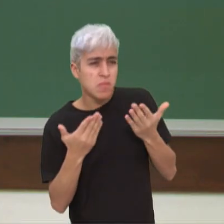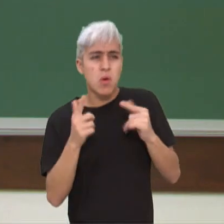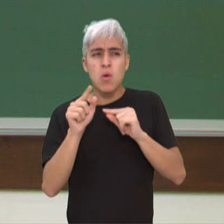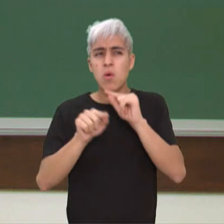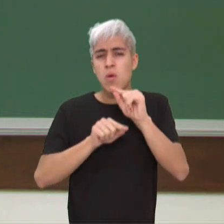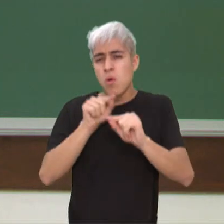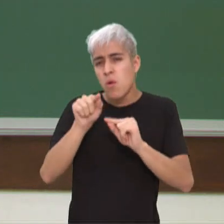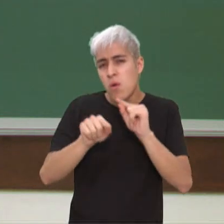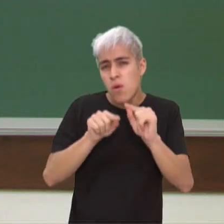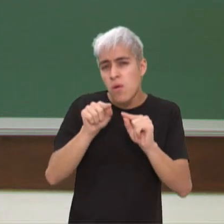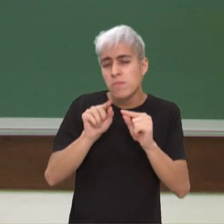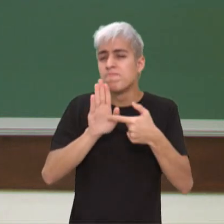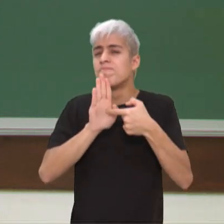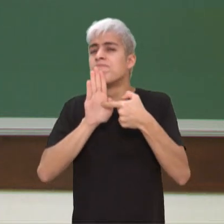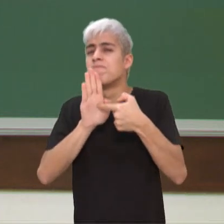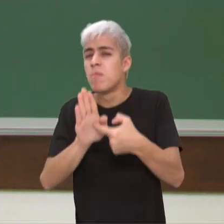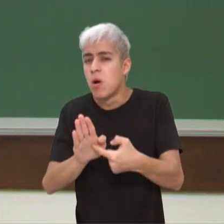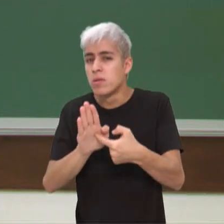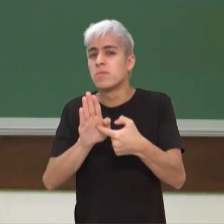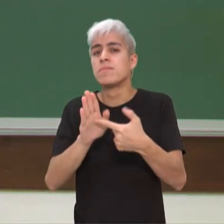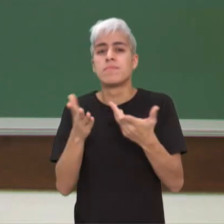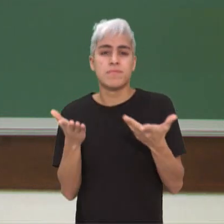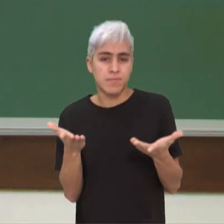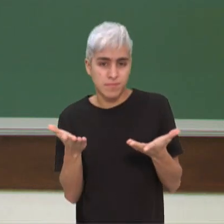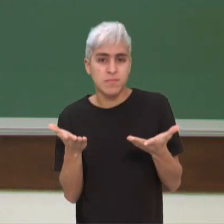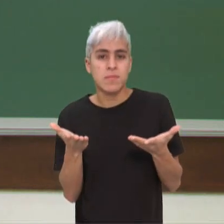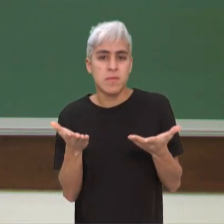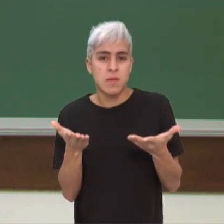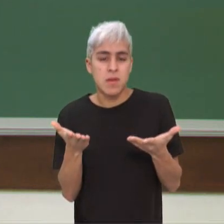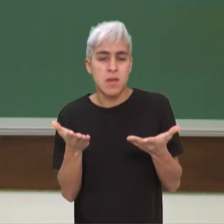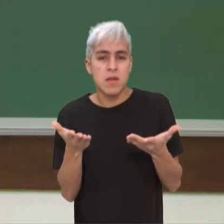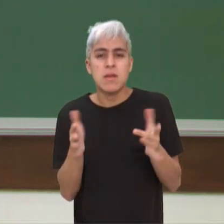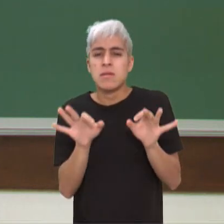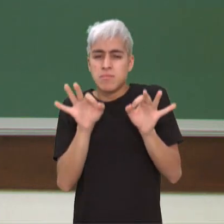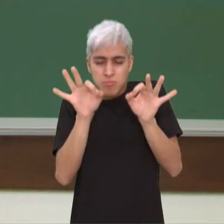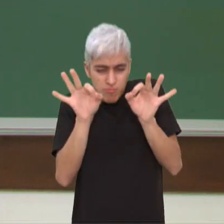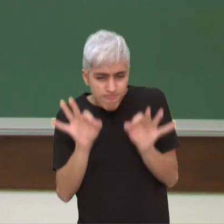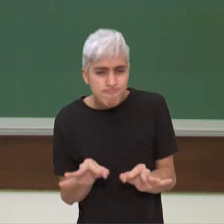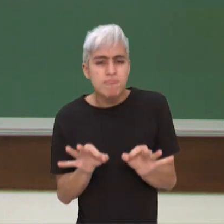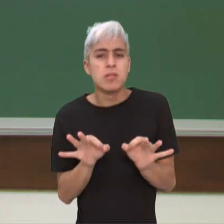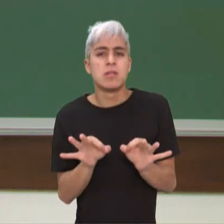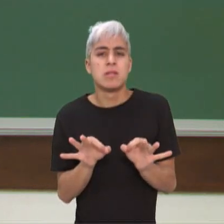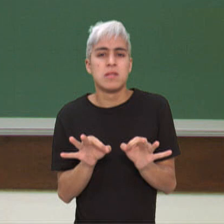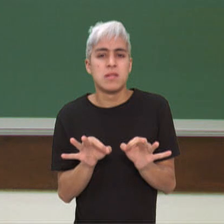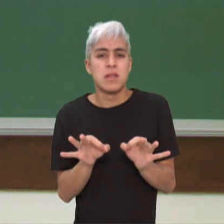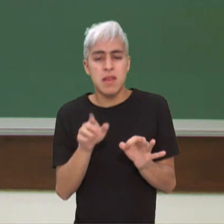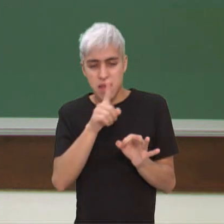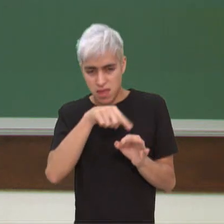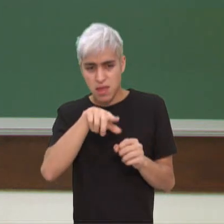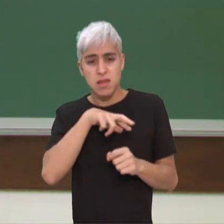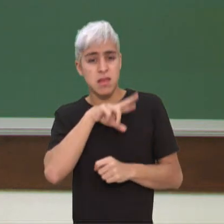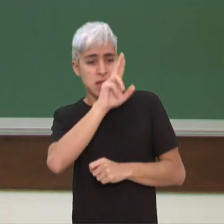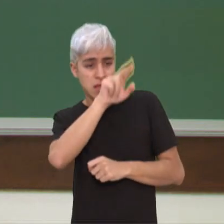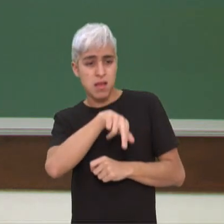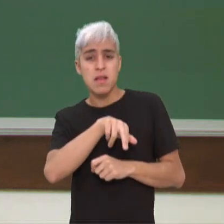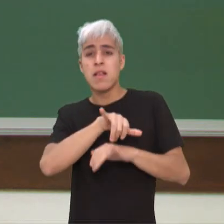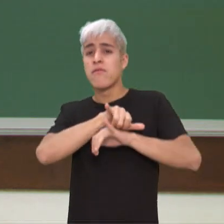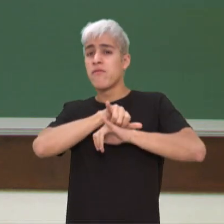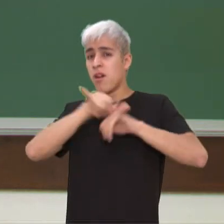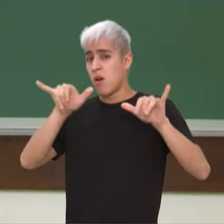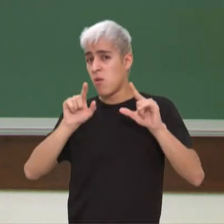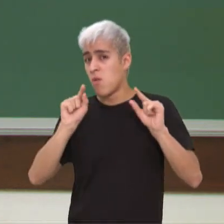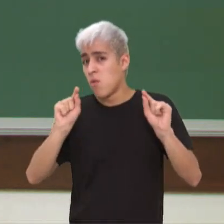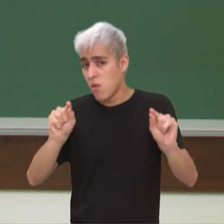está fazendo esse apontamento e, com toda certeza, né, eles estão corretos ao dizer